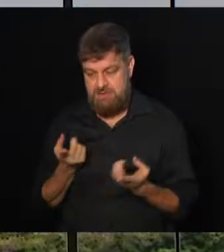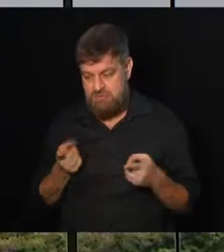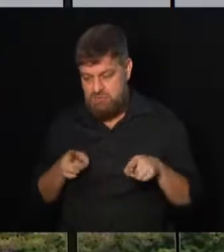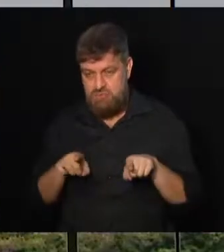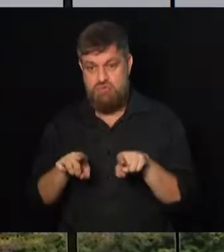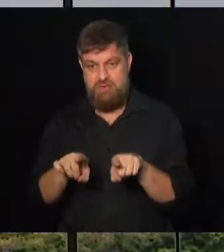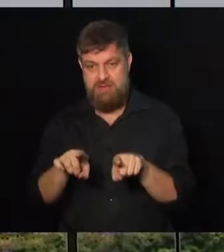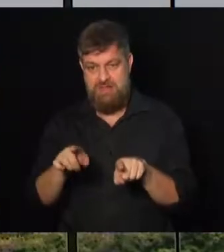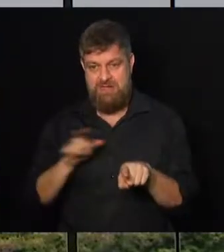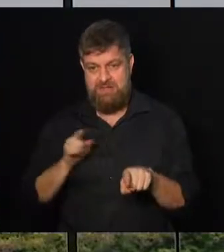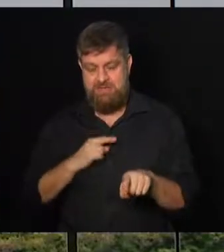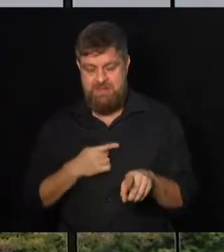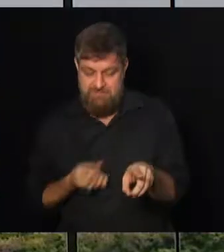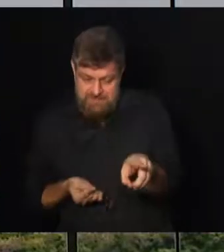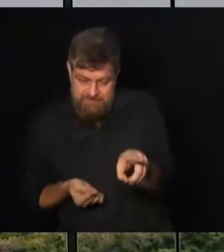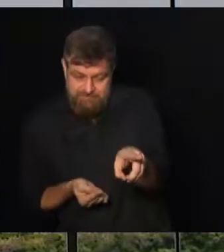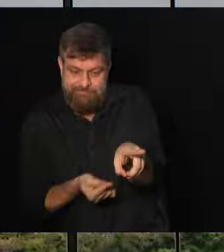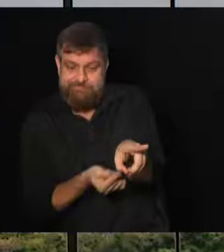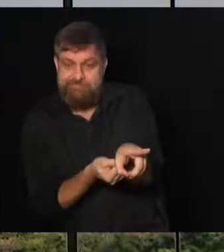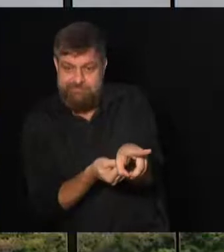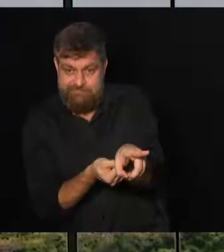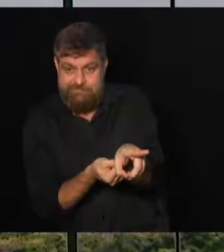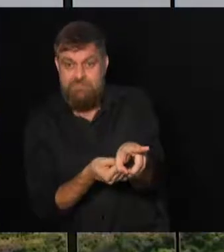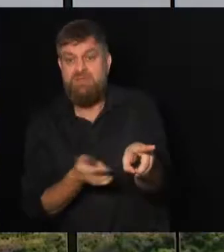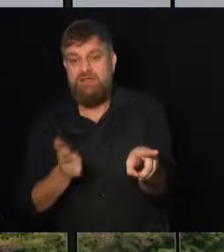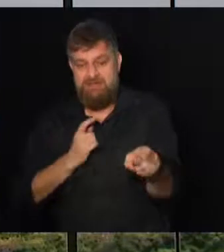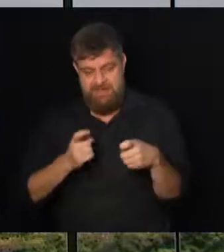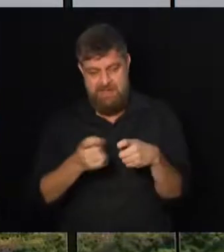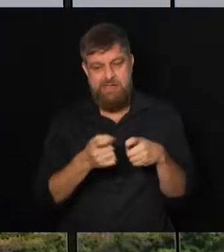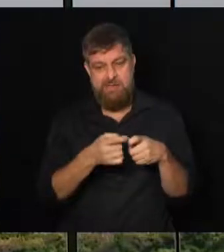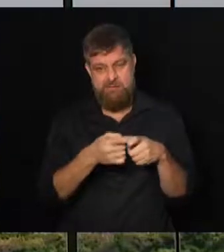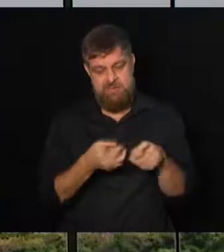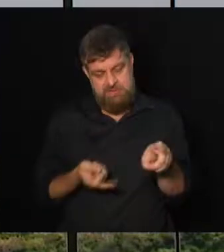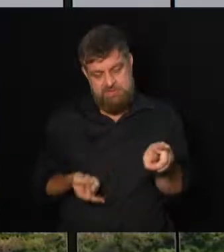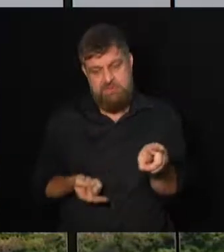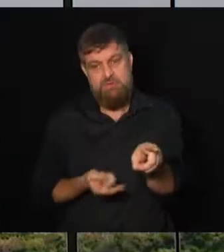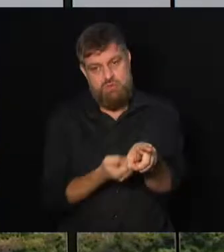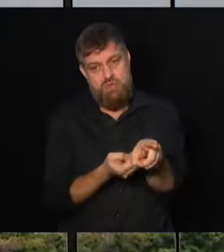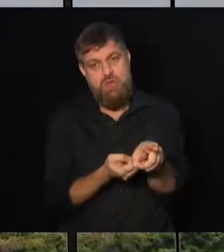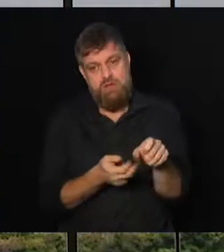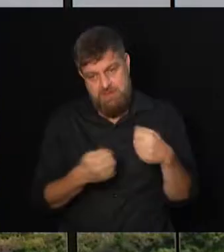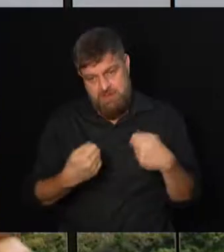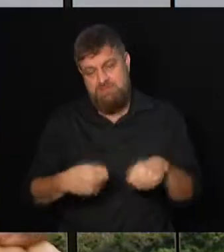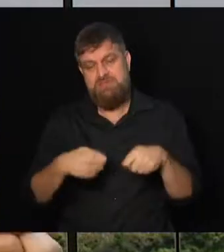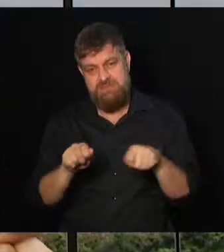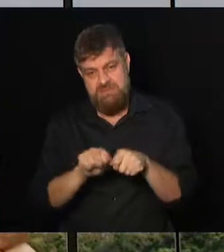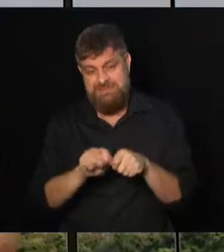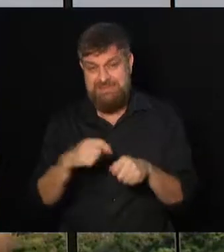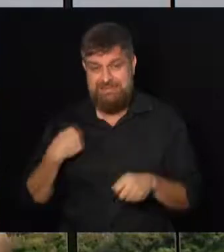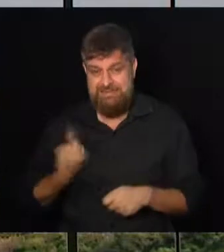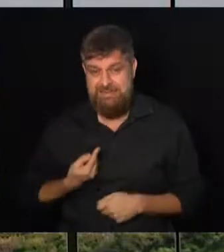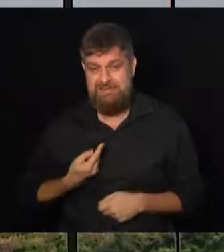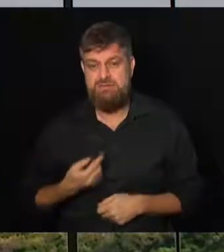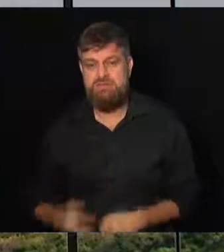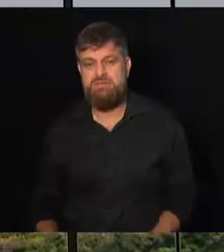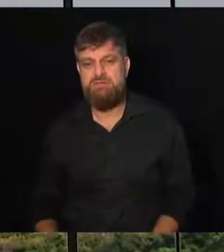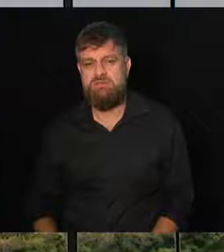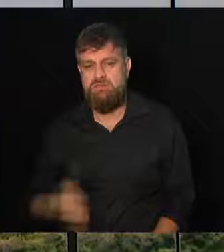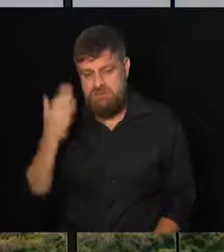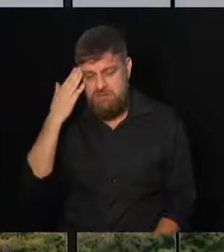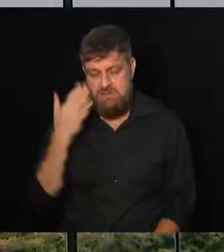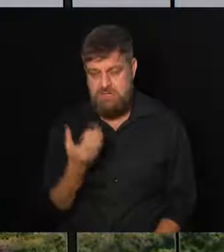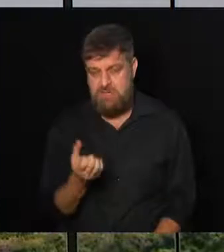PSA com o toque da próstata, né? Basicamente, para poder entender, se a gente fechar a mão, você